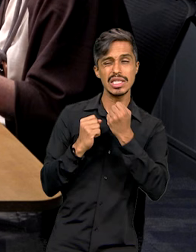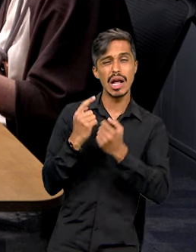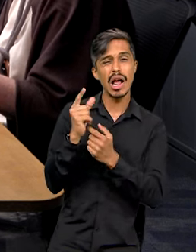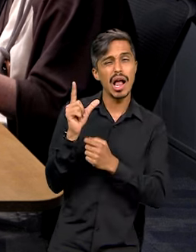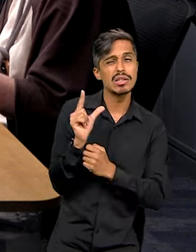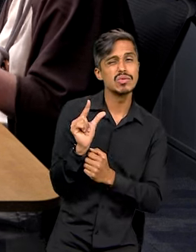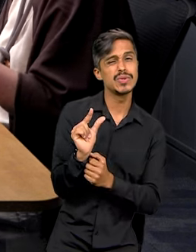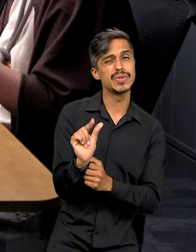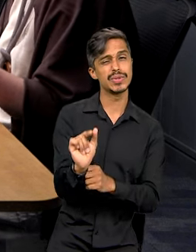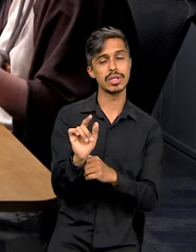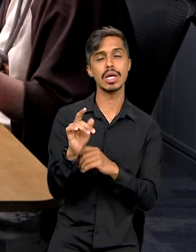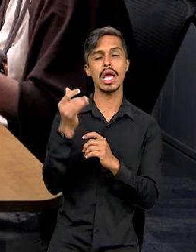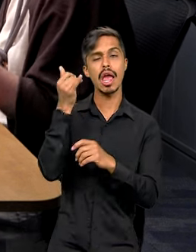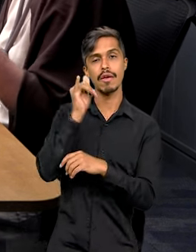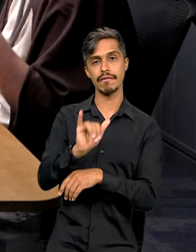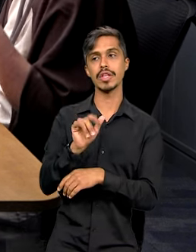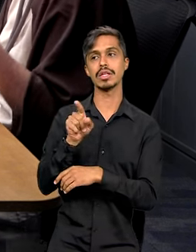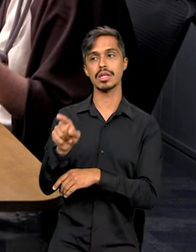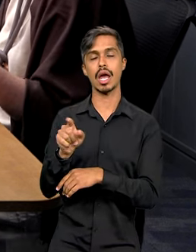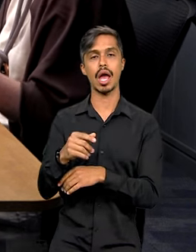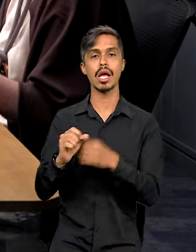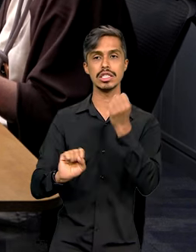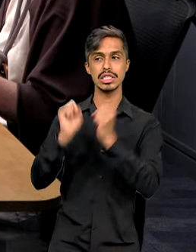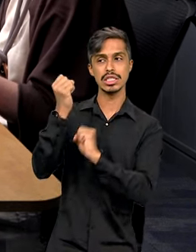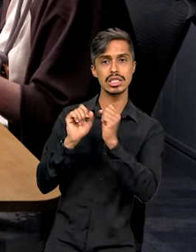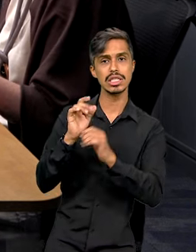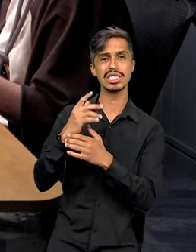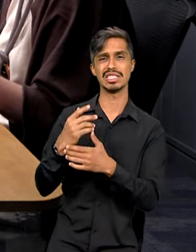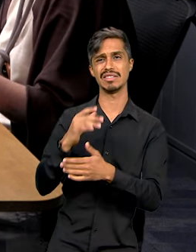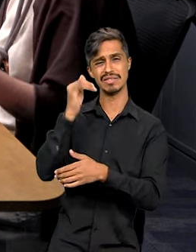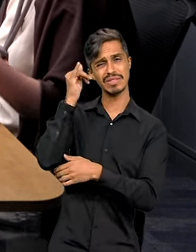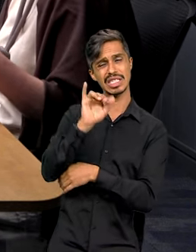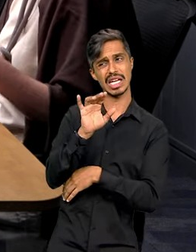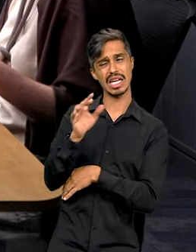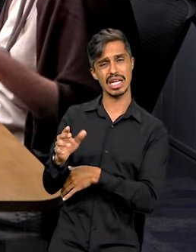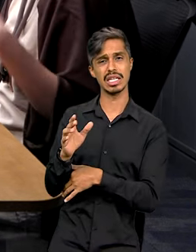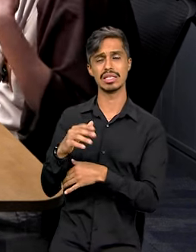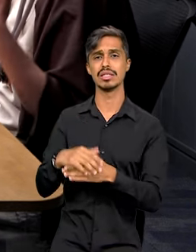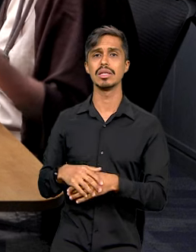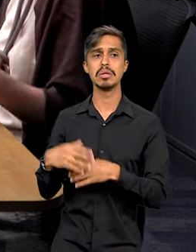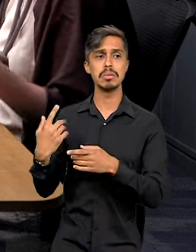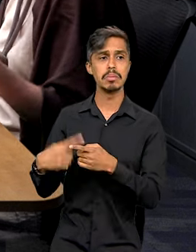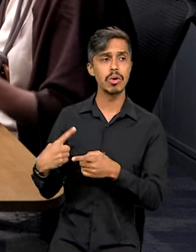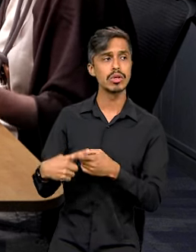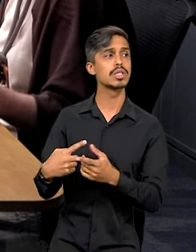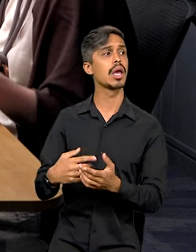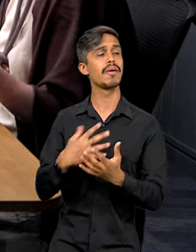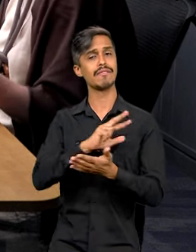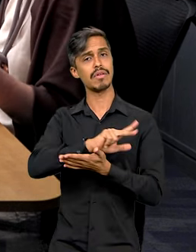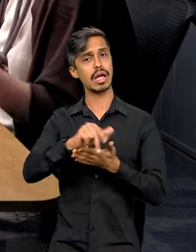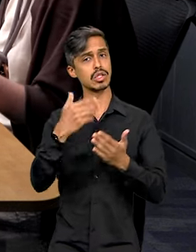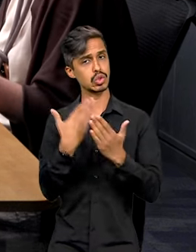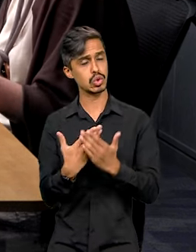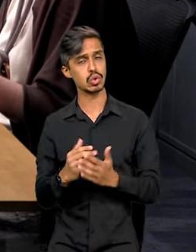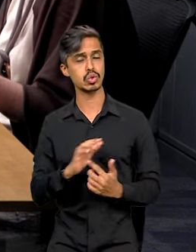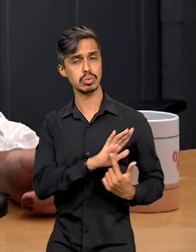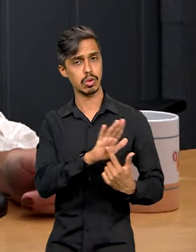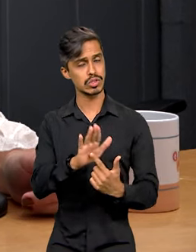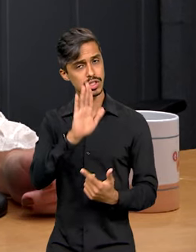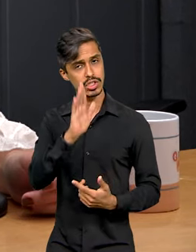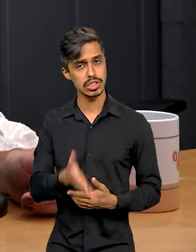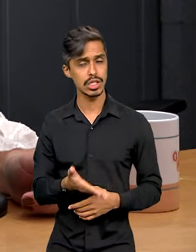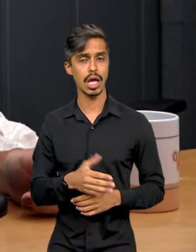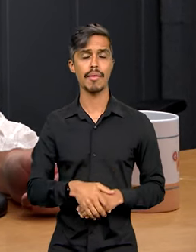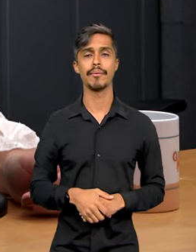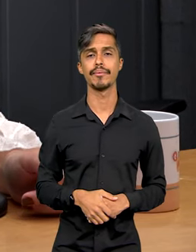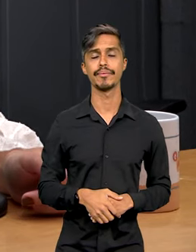processados mas que se evite eh os alimentos Ultra processados que eh Os muitos estudos já mostram como eu acabei de mencionar